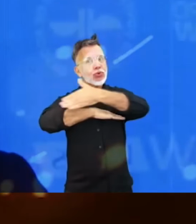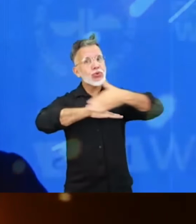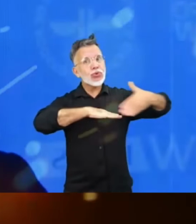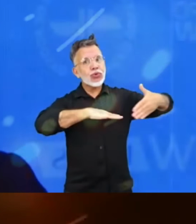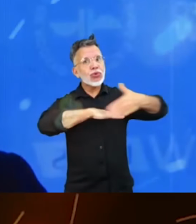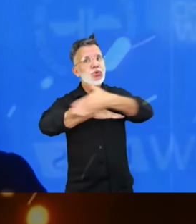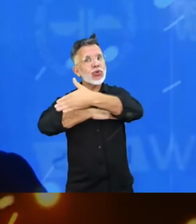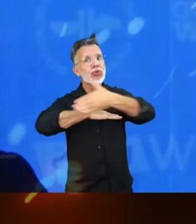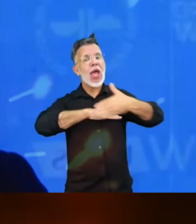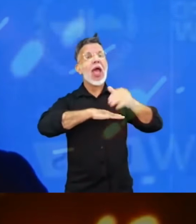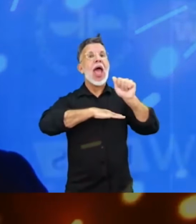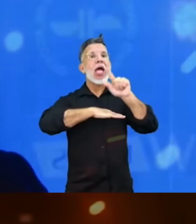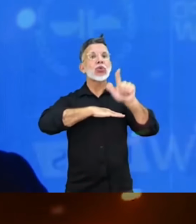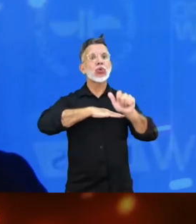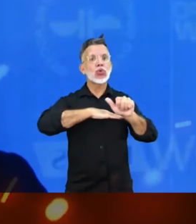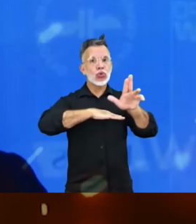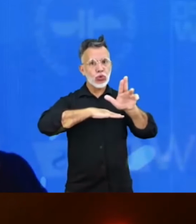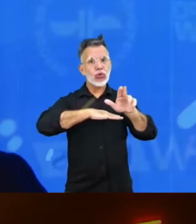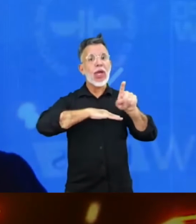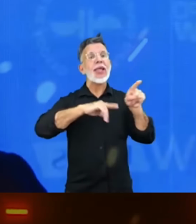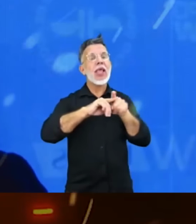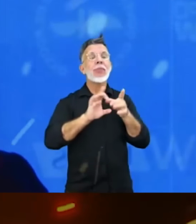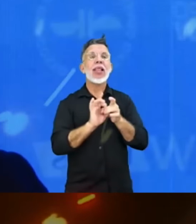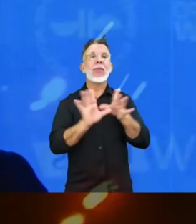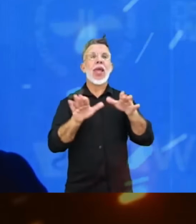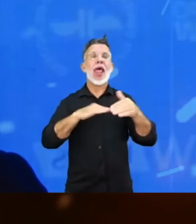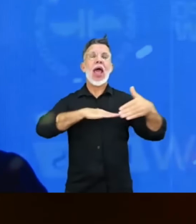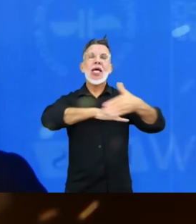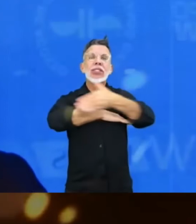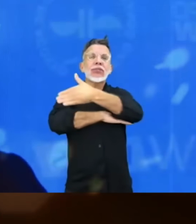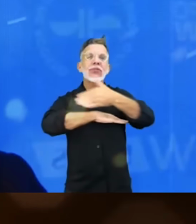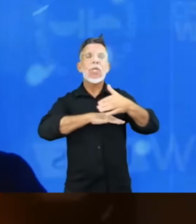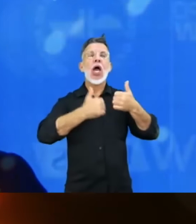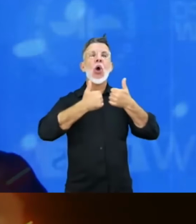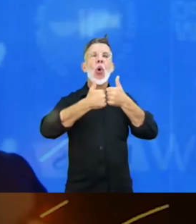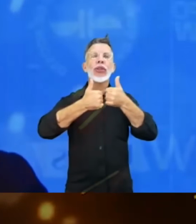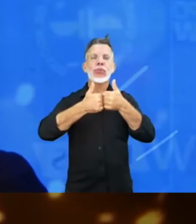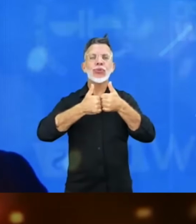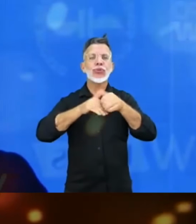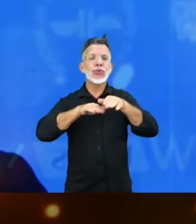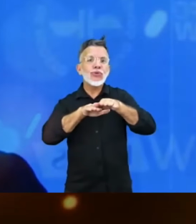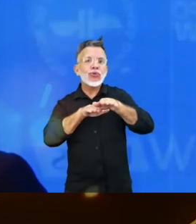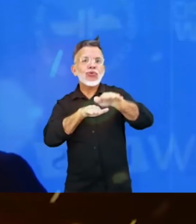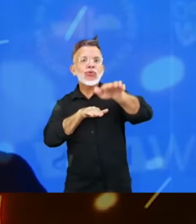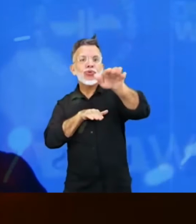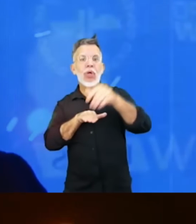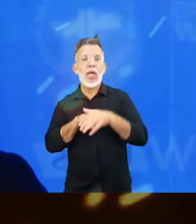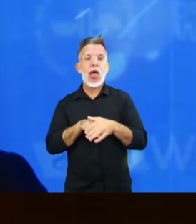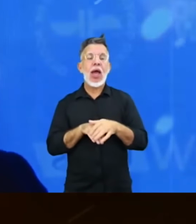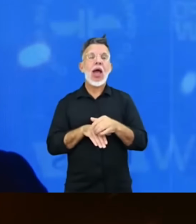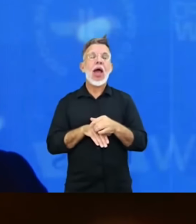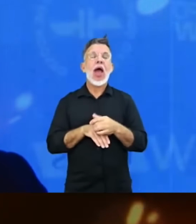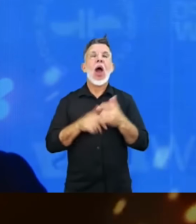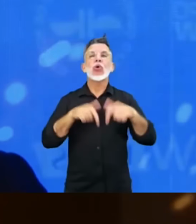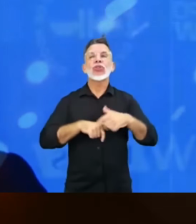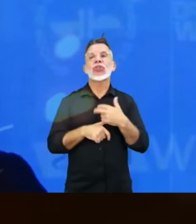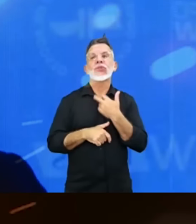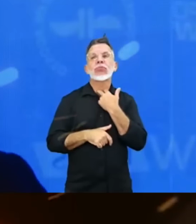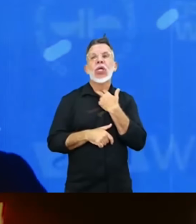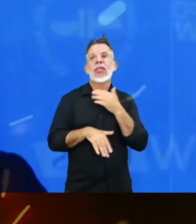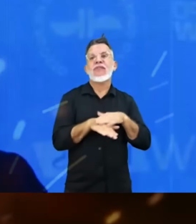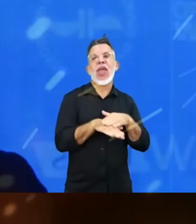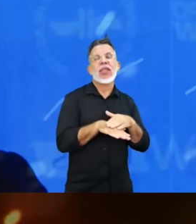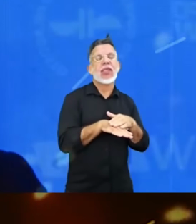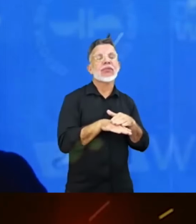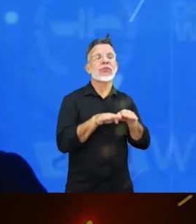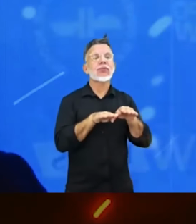também liberar as faixas de ônibus naqueles casos em que a faixa de azul não é possível de ser feita isso também ajuda nesse